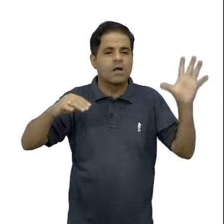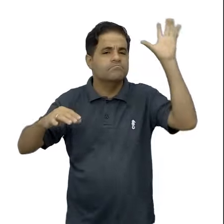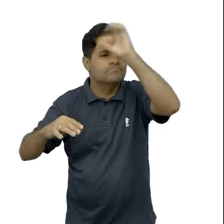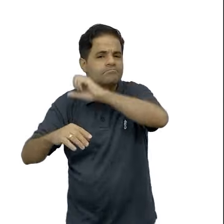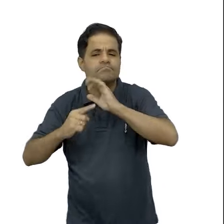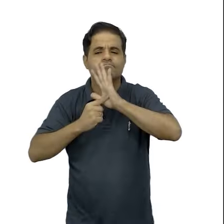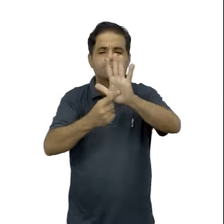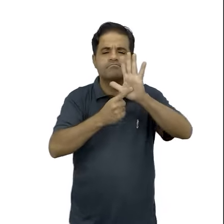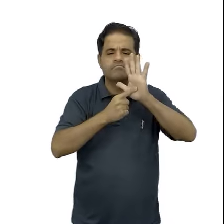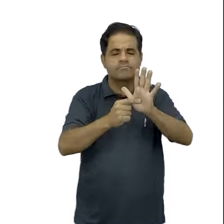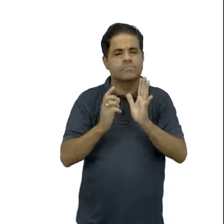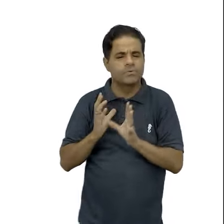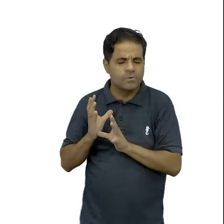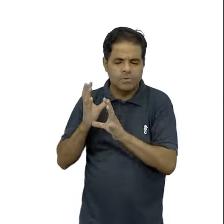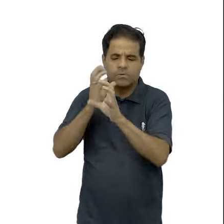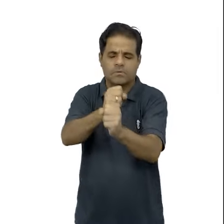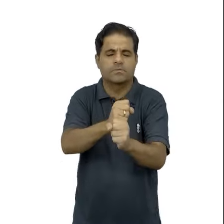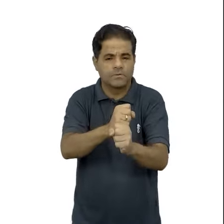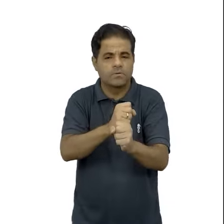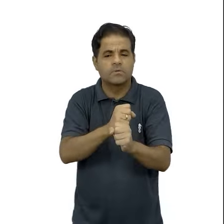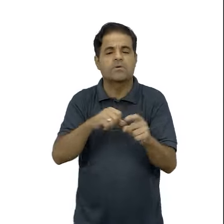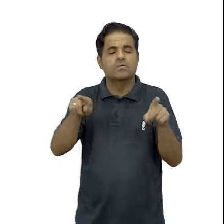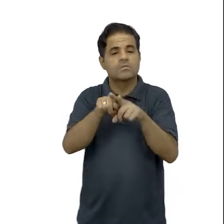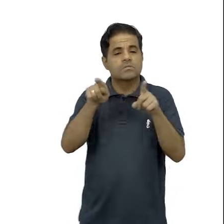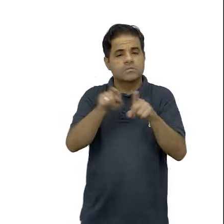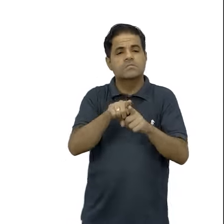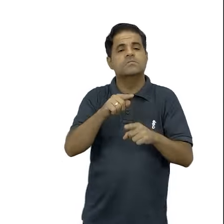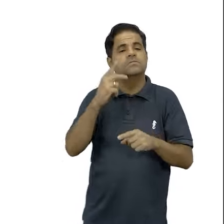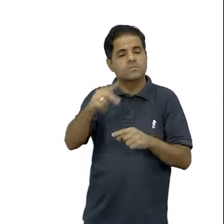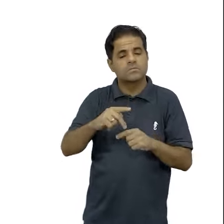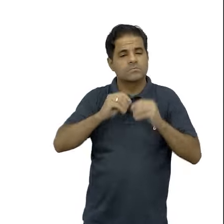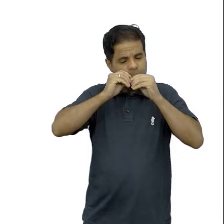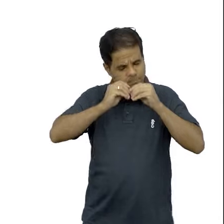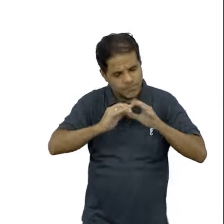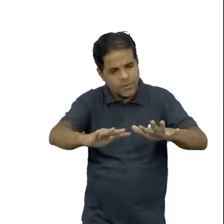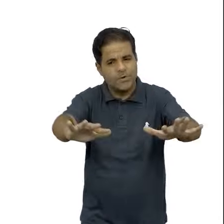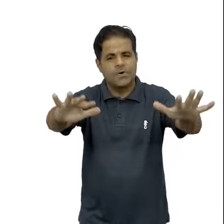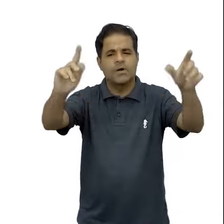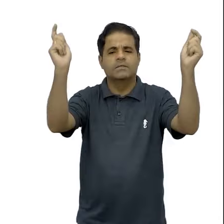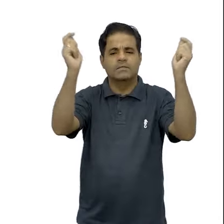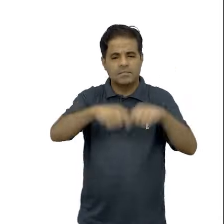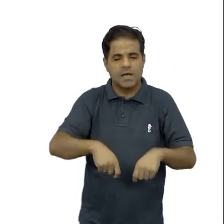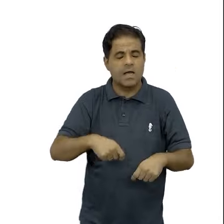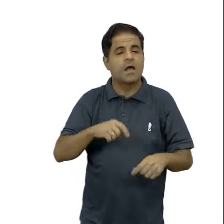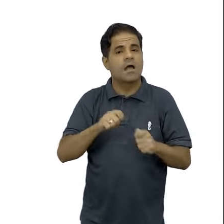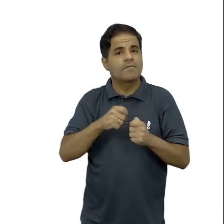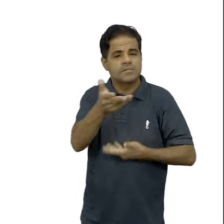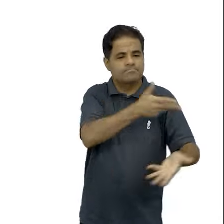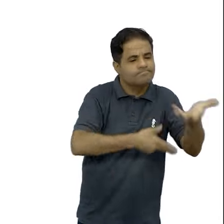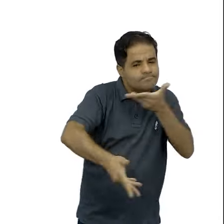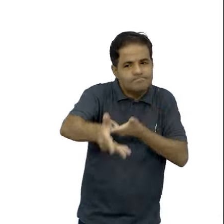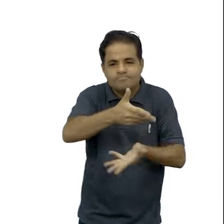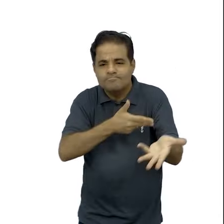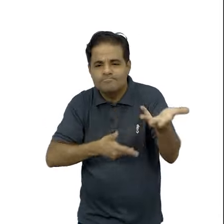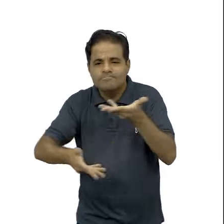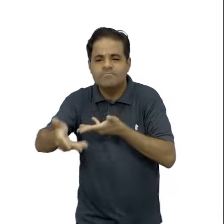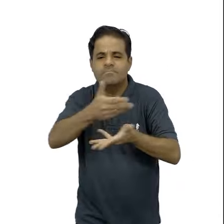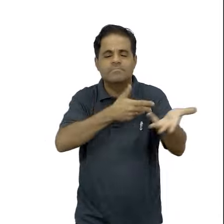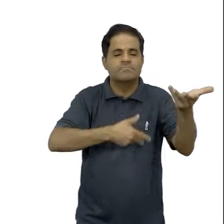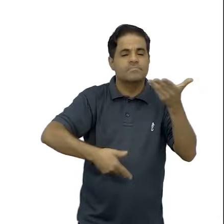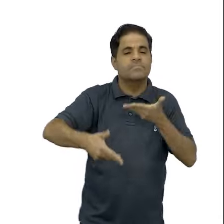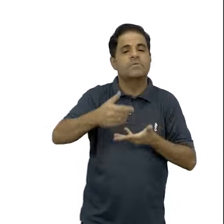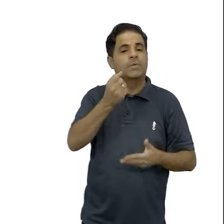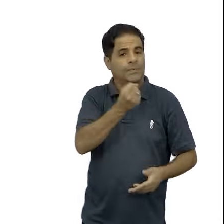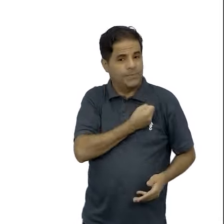apresentar a sua totalidade, ou mesmo a sua distribuição. É fazer a relação